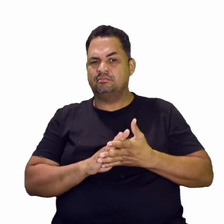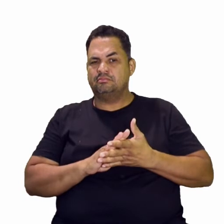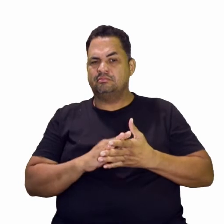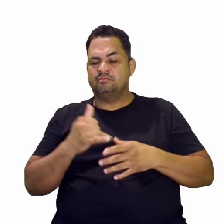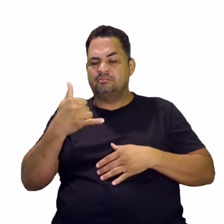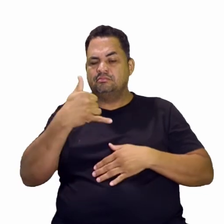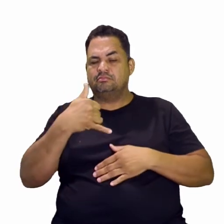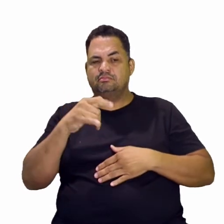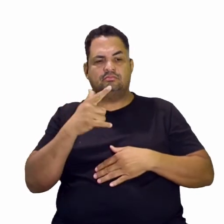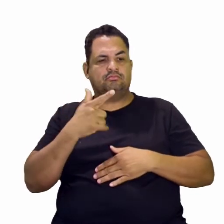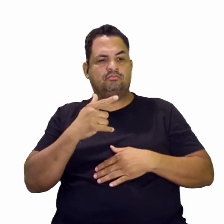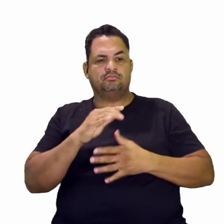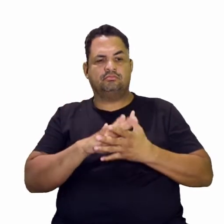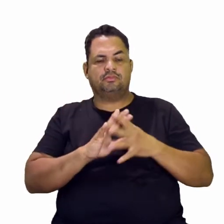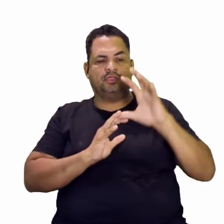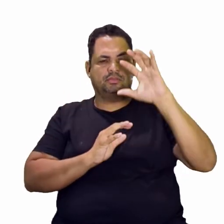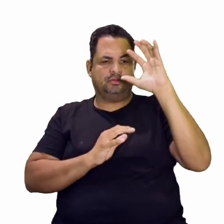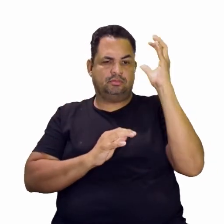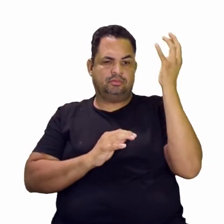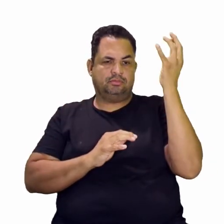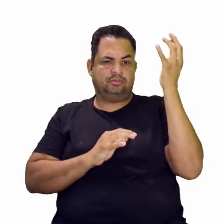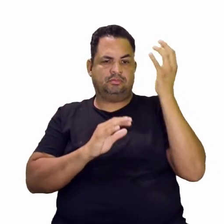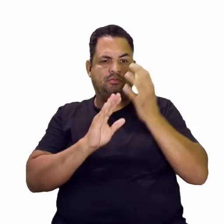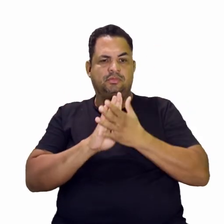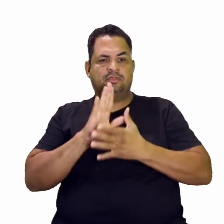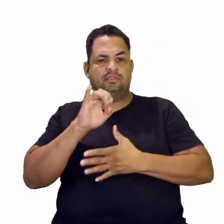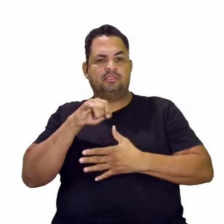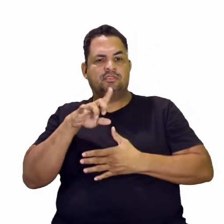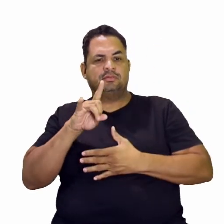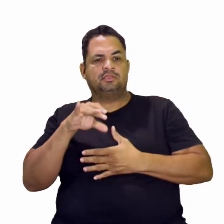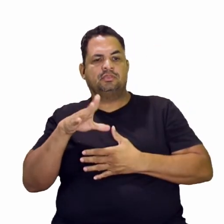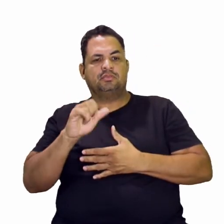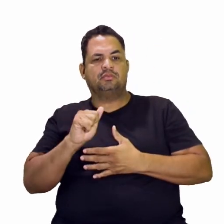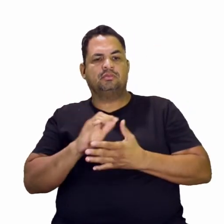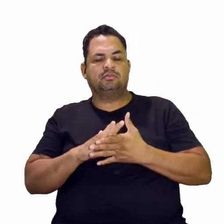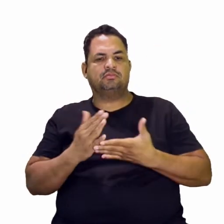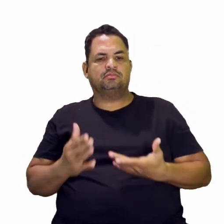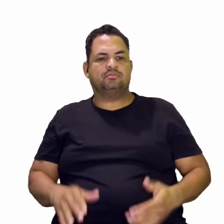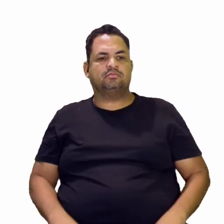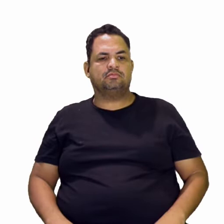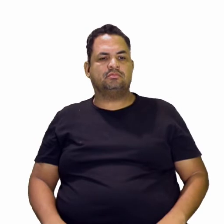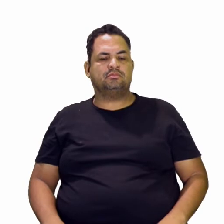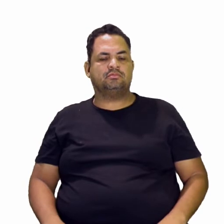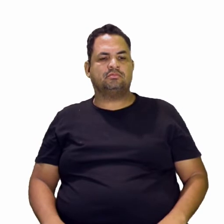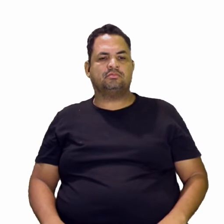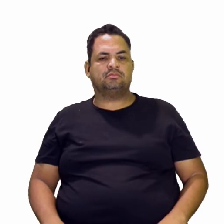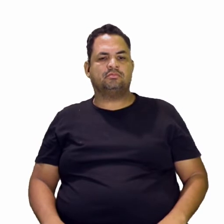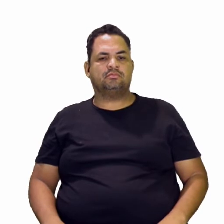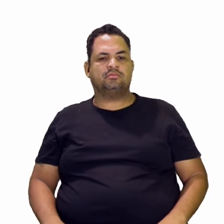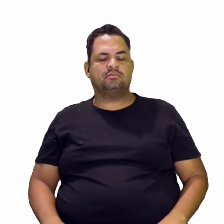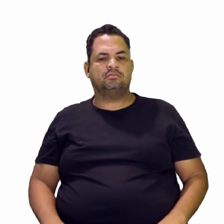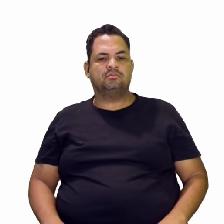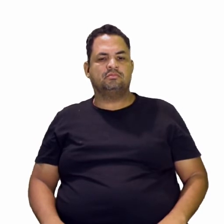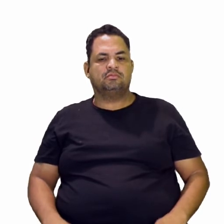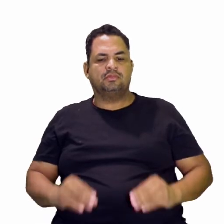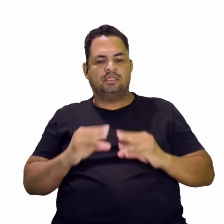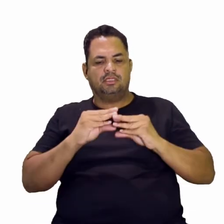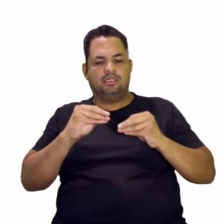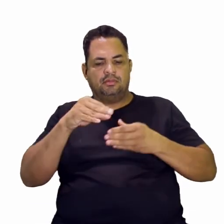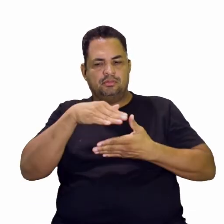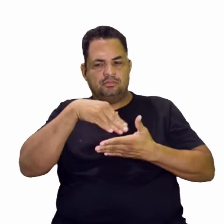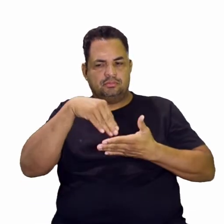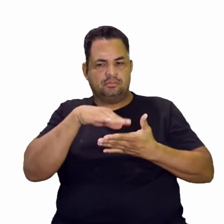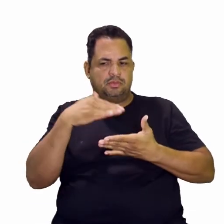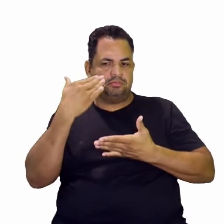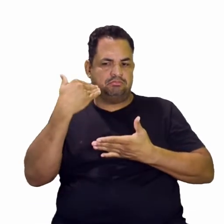não vai existir nos vegetais, mas vai ter o estigmasterol. Aí lembra um creme, né, que as mulheres a gente gosta muito